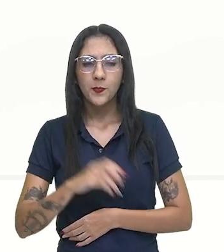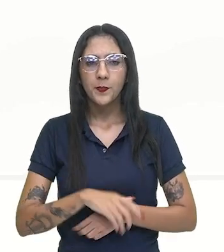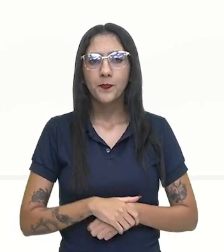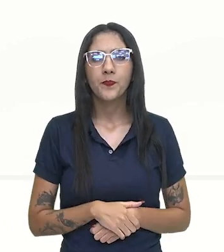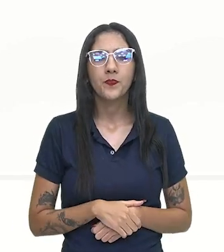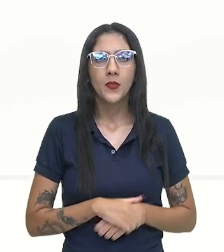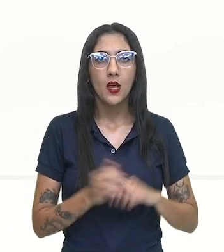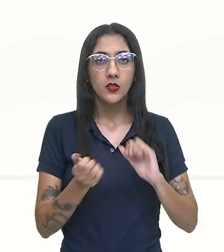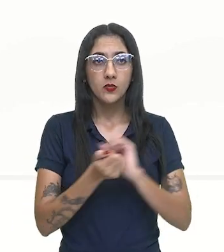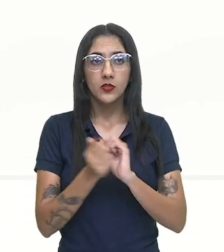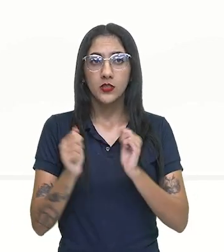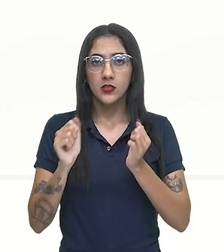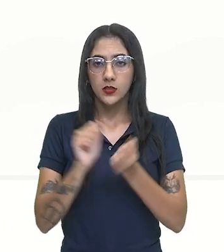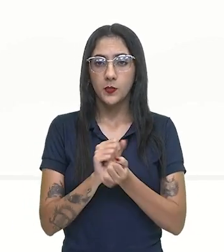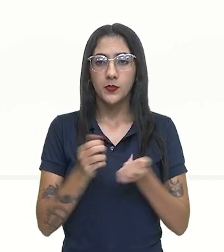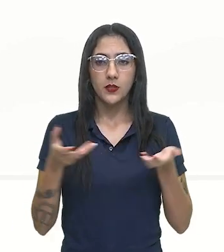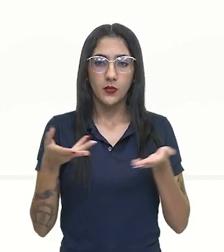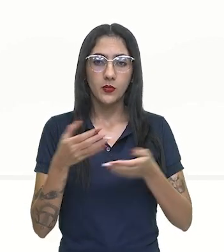então